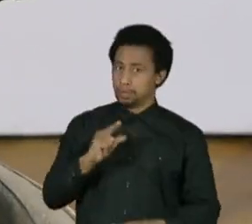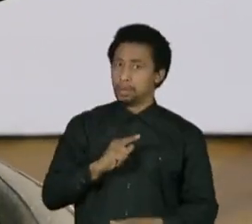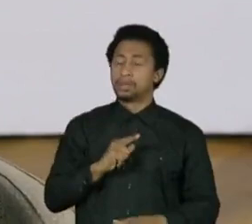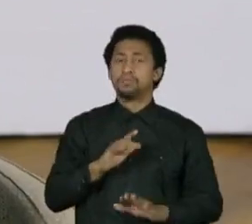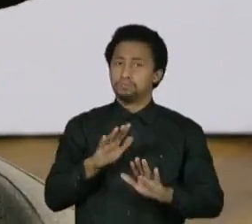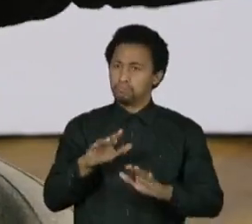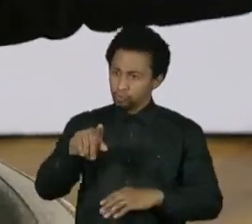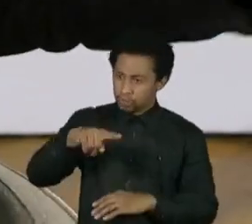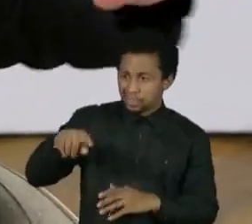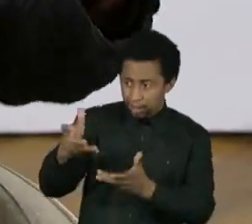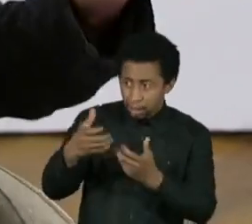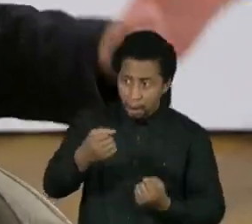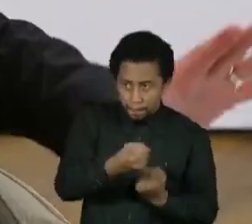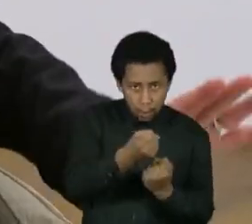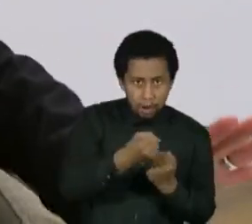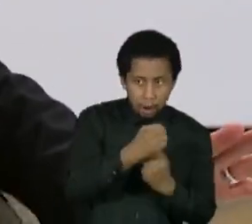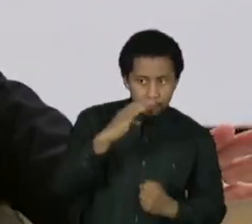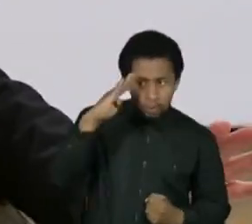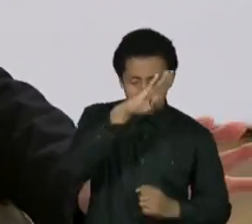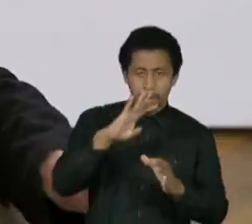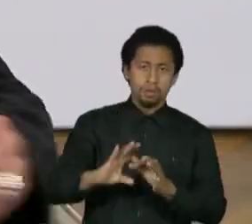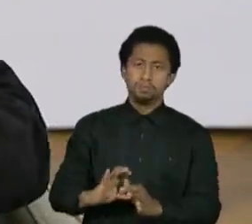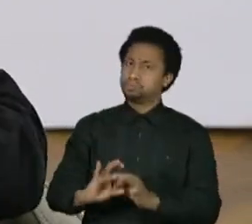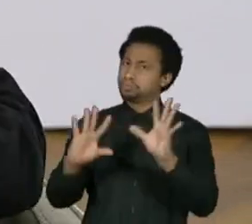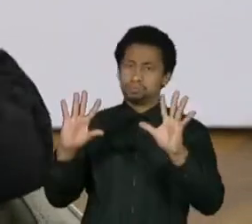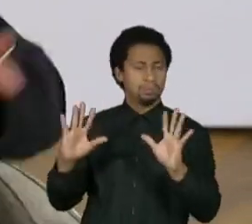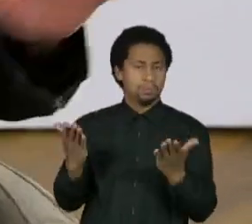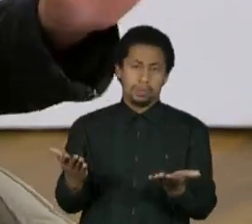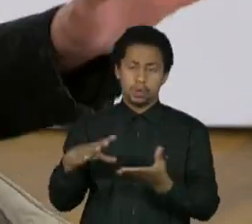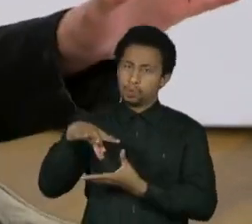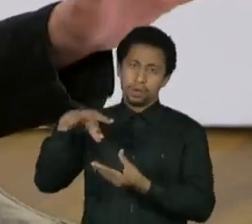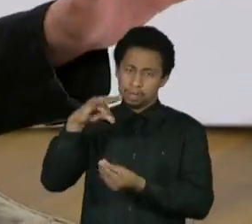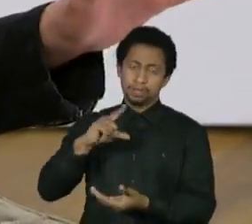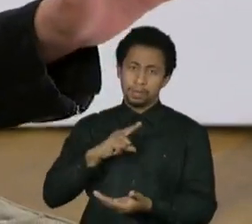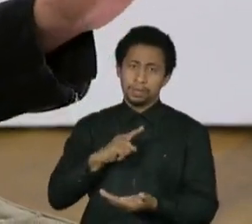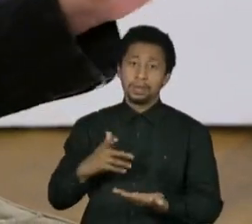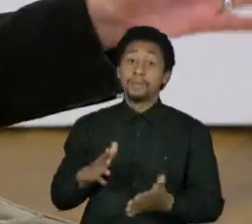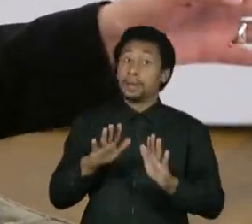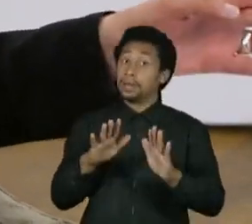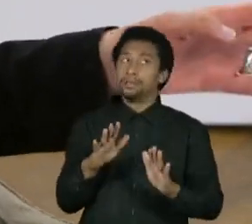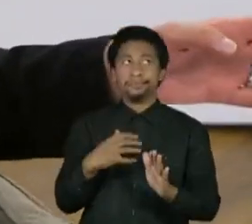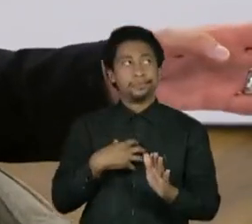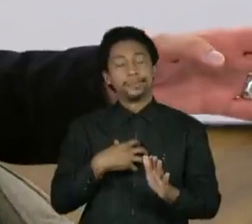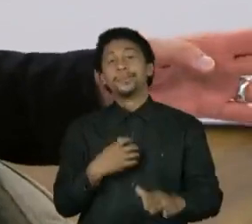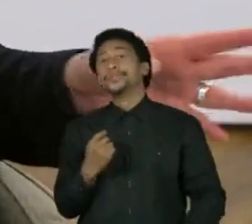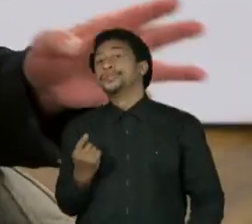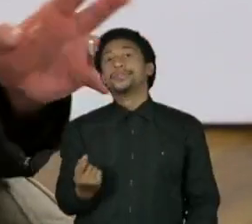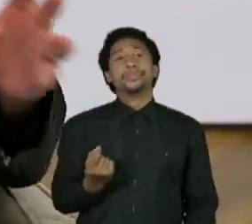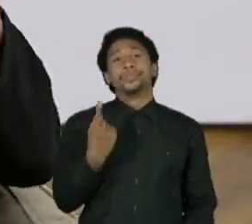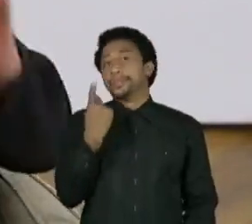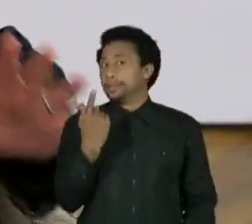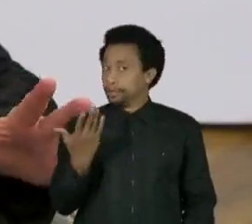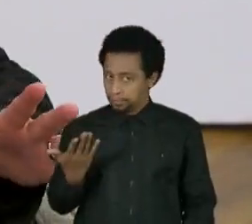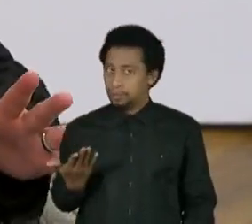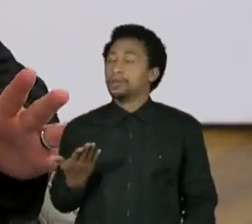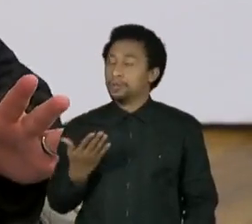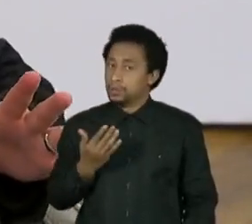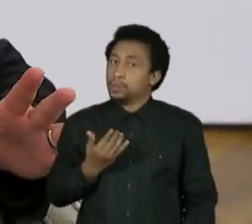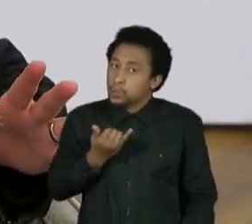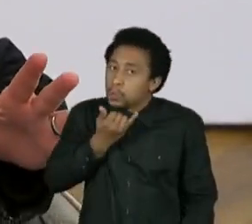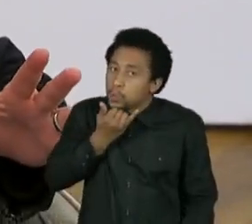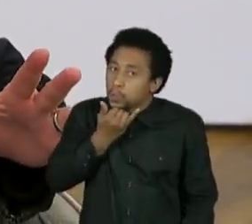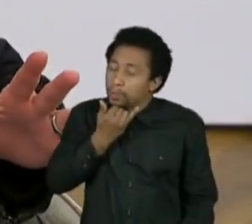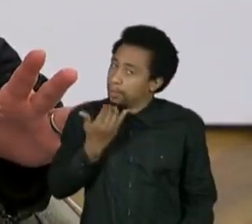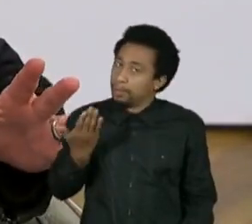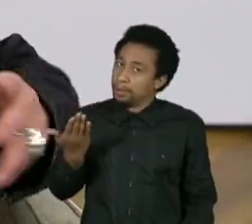apoiar o Bolsonaro, cara, eu acho muito estranho, tá? Eu acho uma ignorância, eu acho falta de